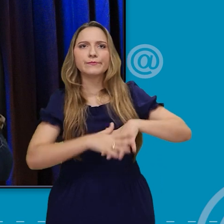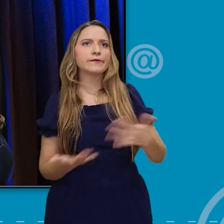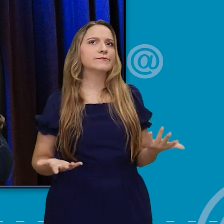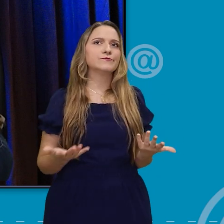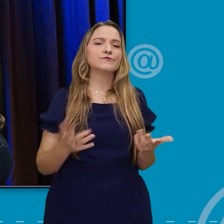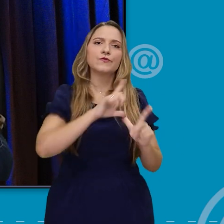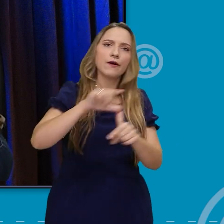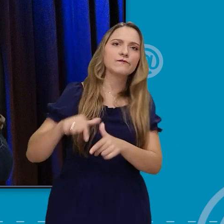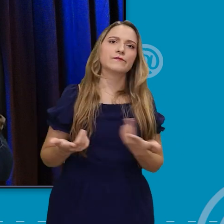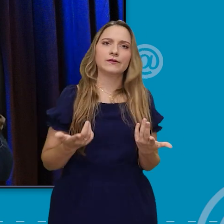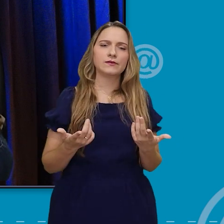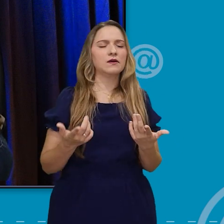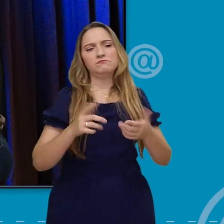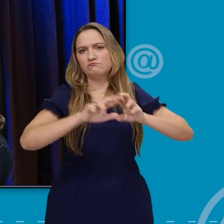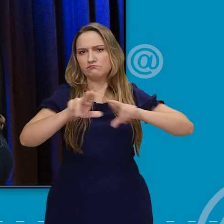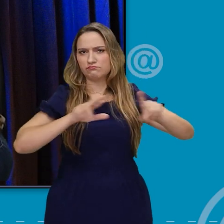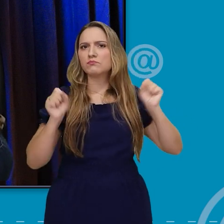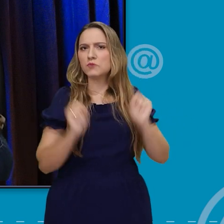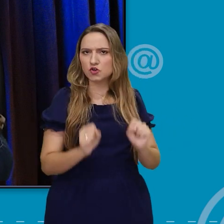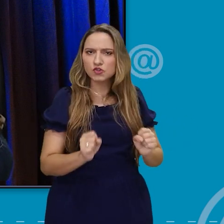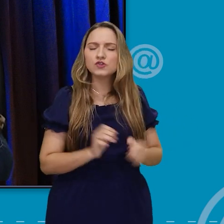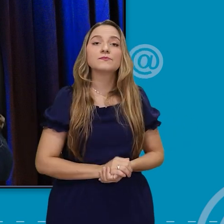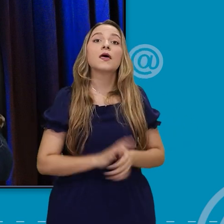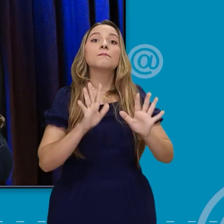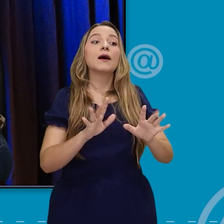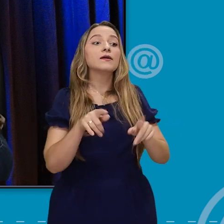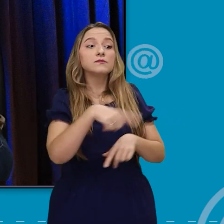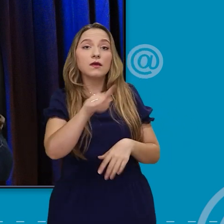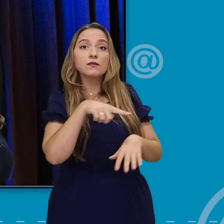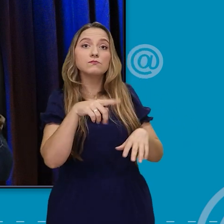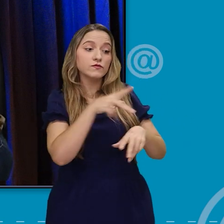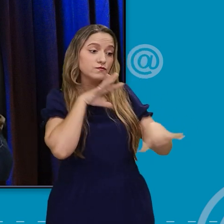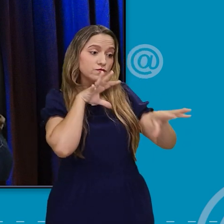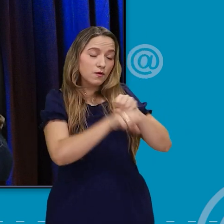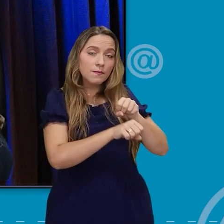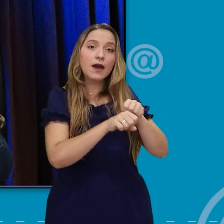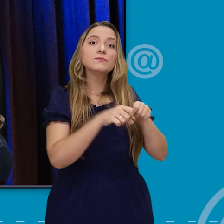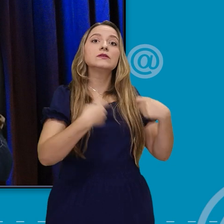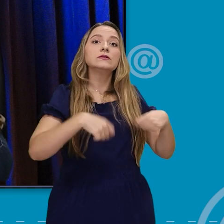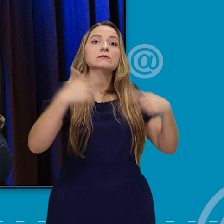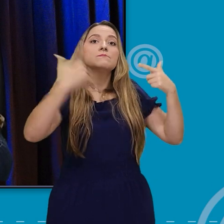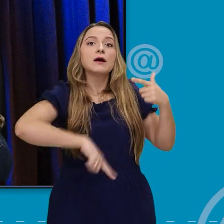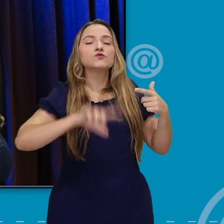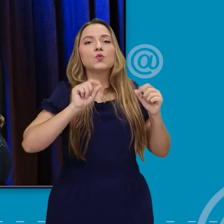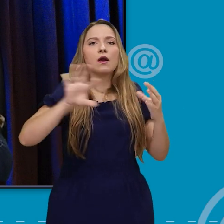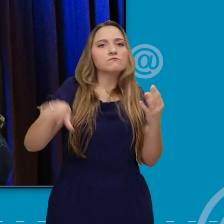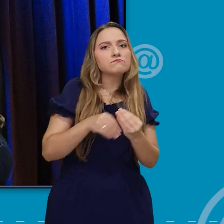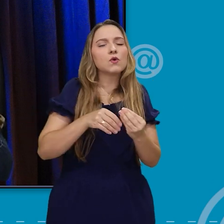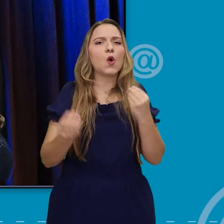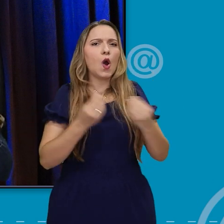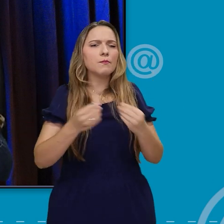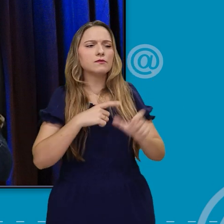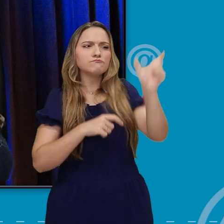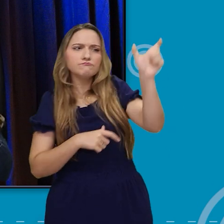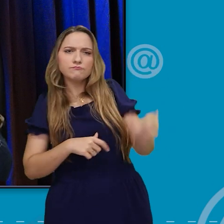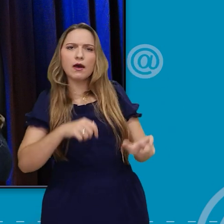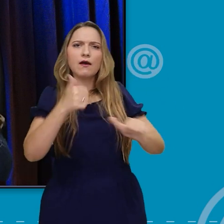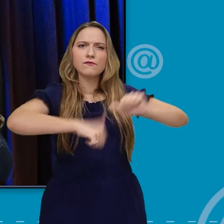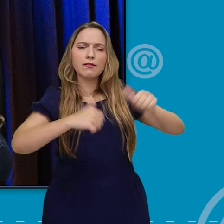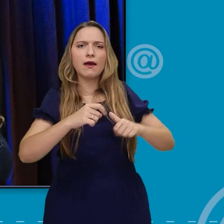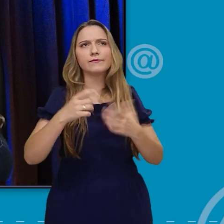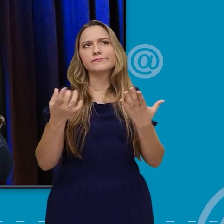parte cognitiva, na parte emocional, na parte linguística e na parte motora. Então, a gente vai conseguir observar o sujeito dessa